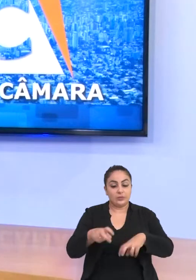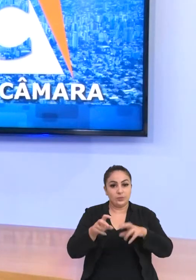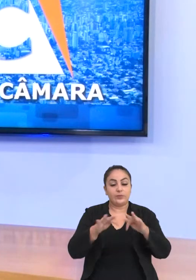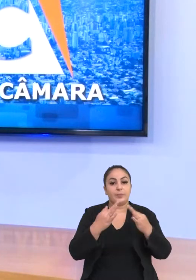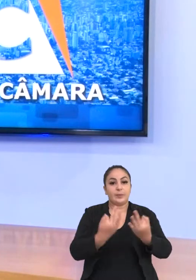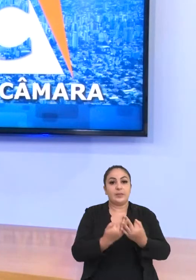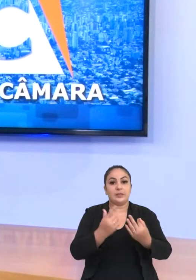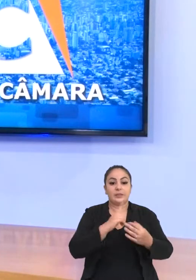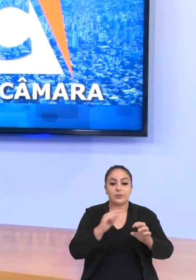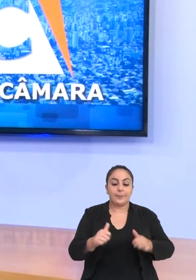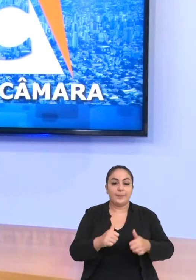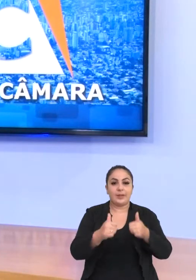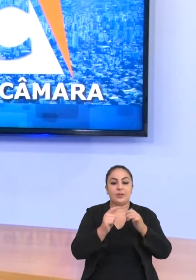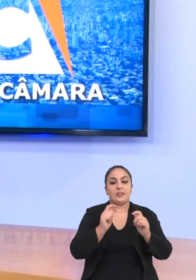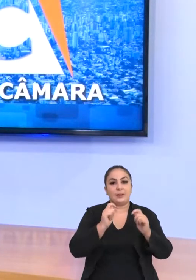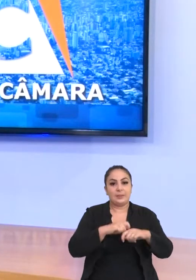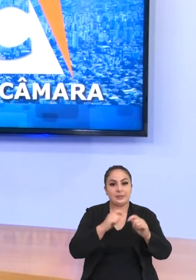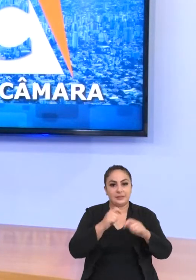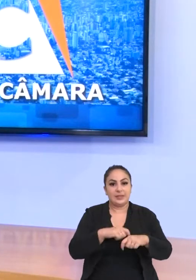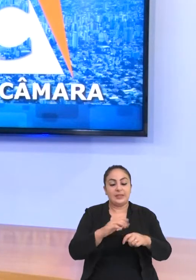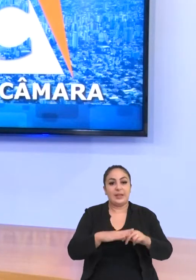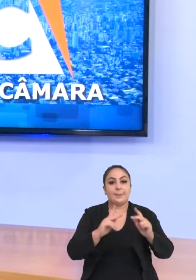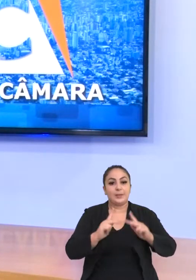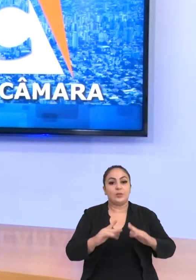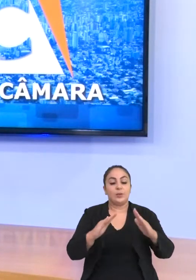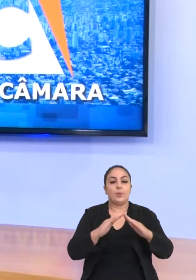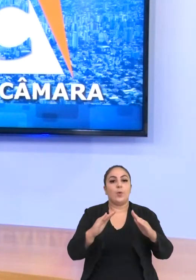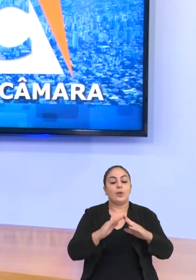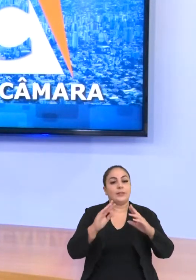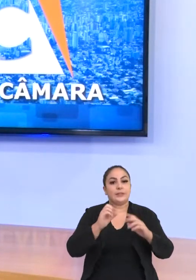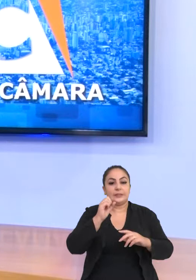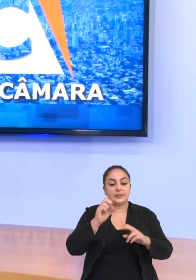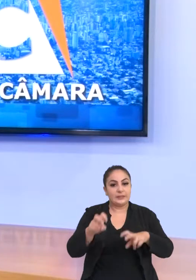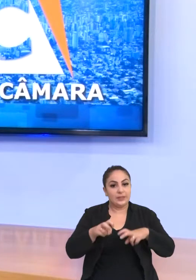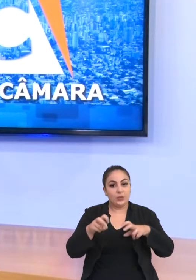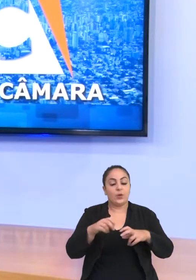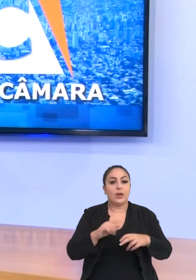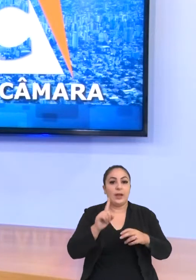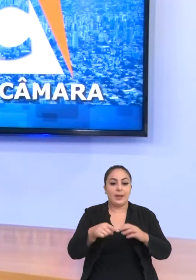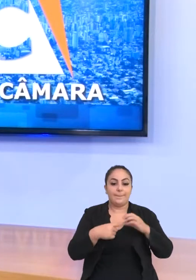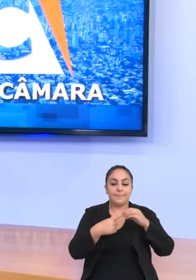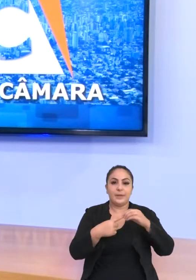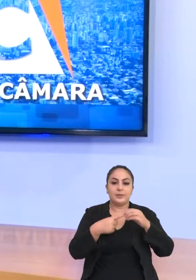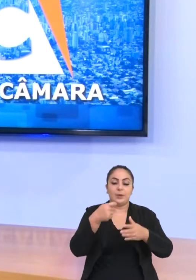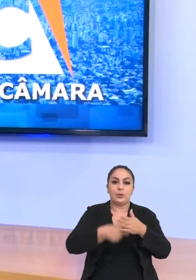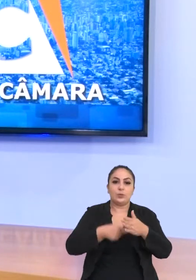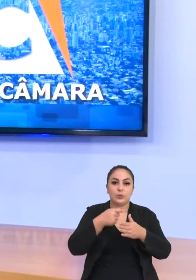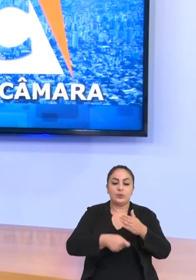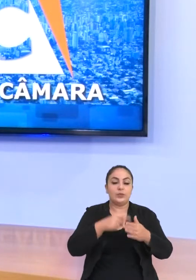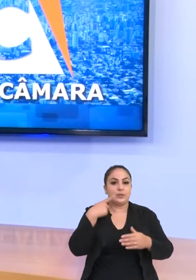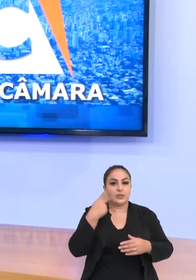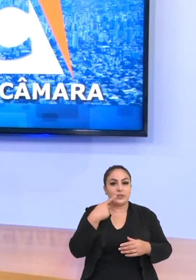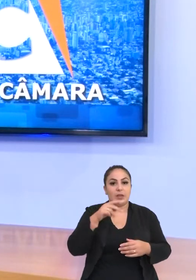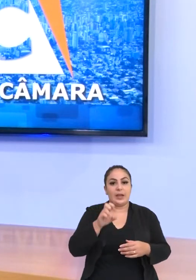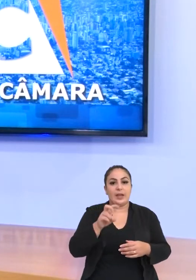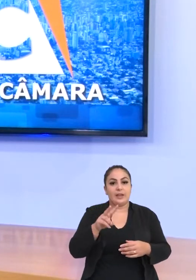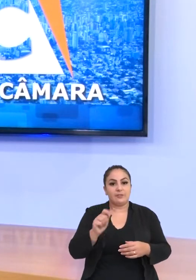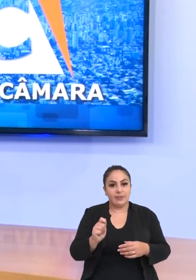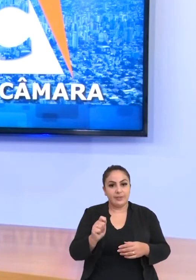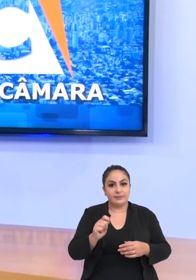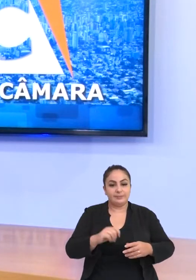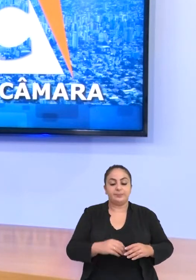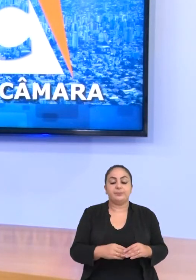Fortalecer a agricultura familiar, dando melhores condições a quem mora no interior, é uma das principais bandeiras